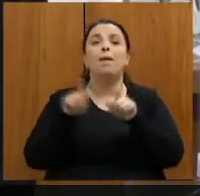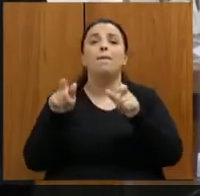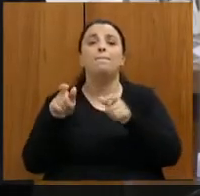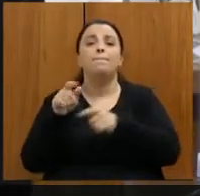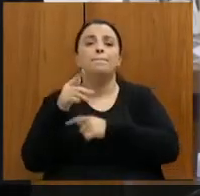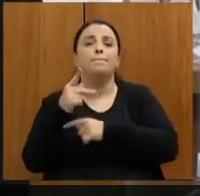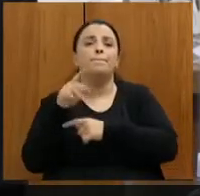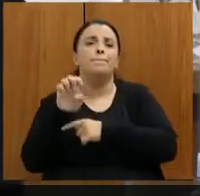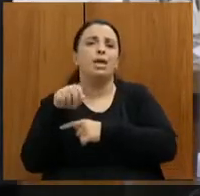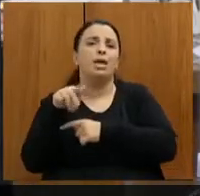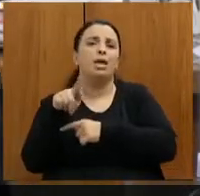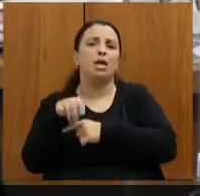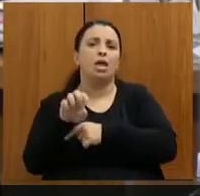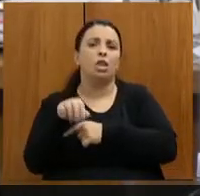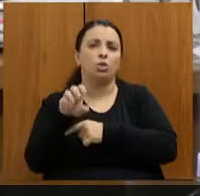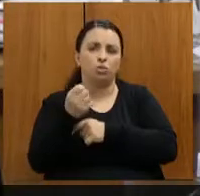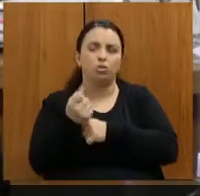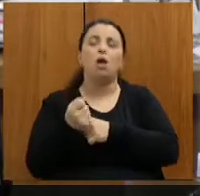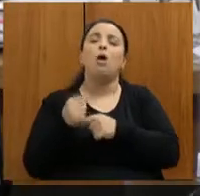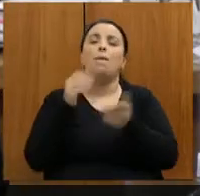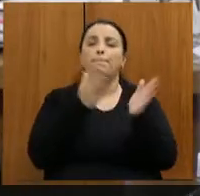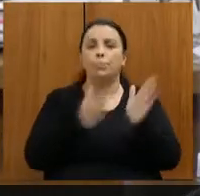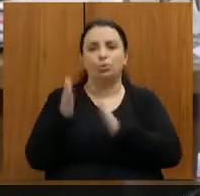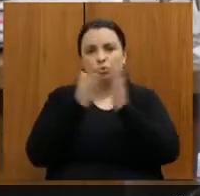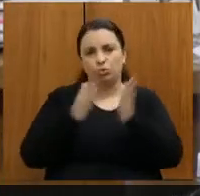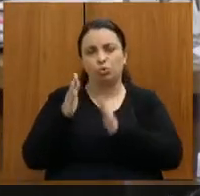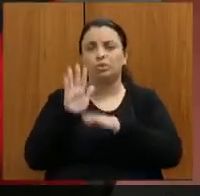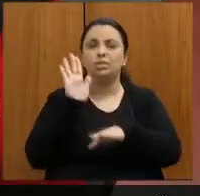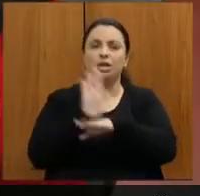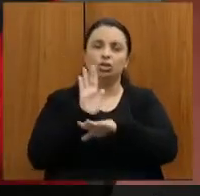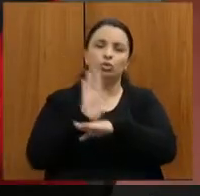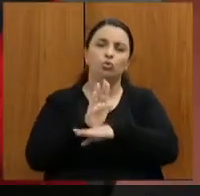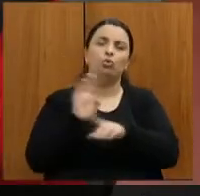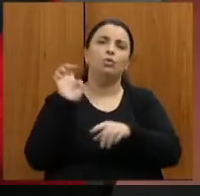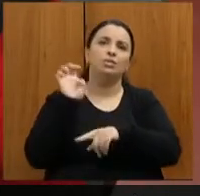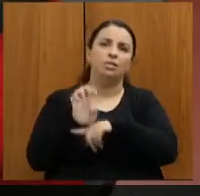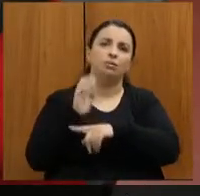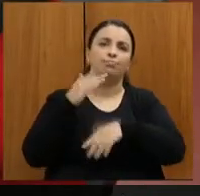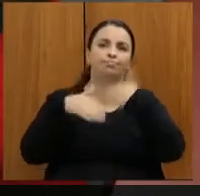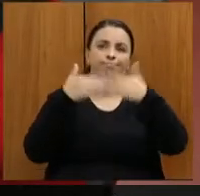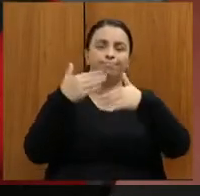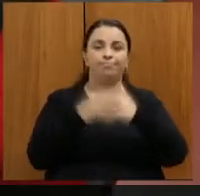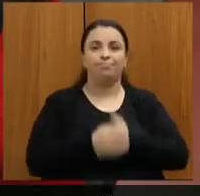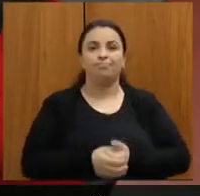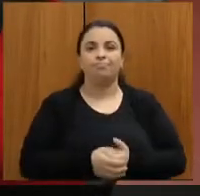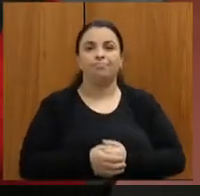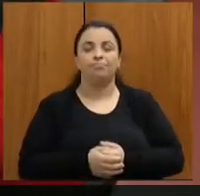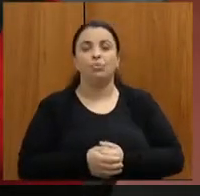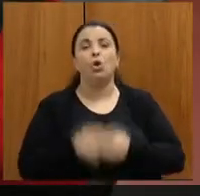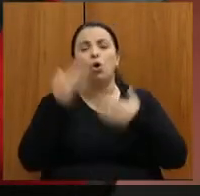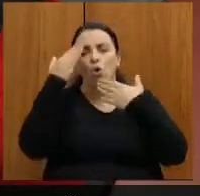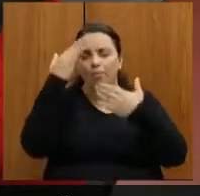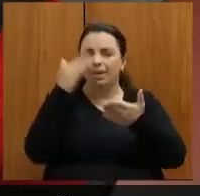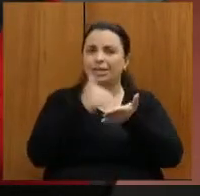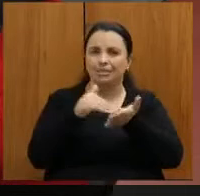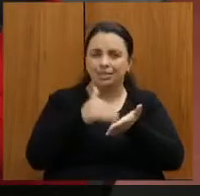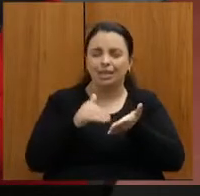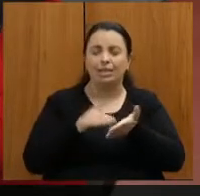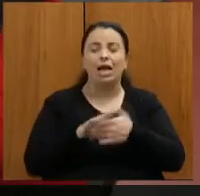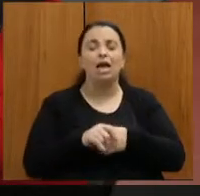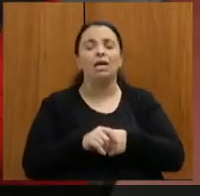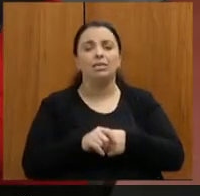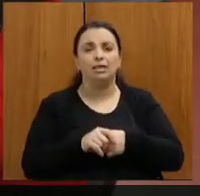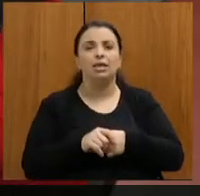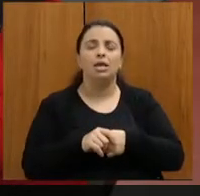desenvolvem bem o estado e e obrigado secretário tenho certeza disso né e não esperava que fosse diferentes mas eu acho que a gente